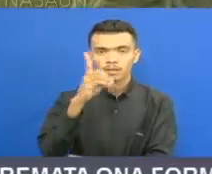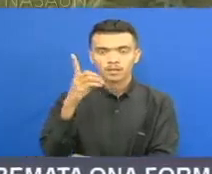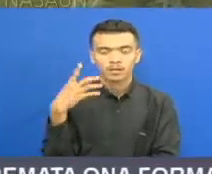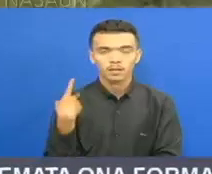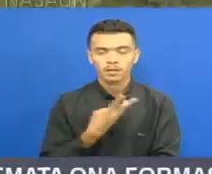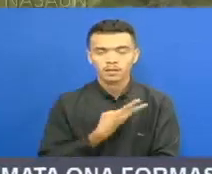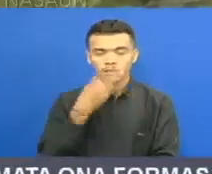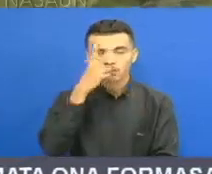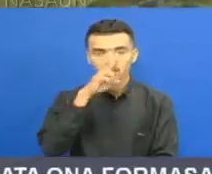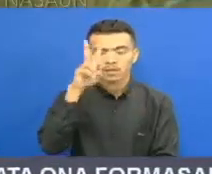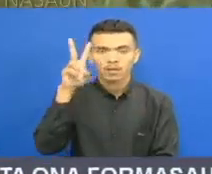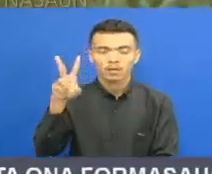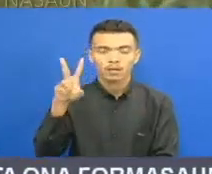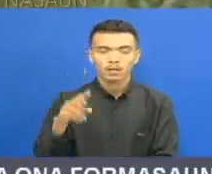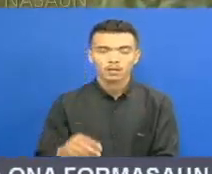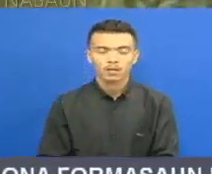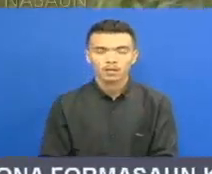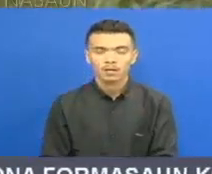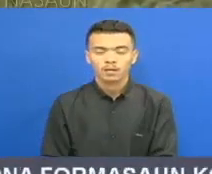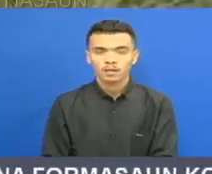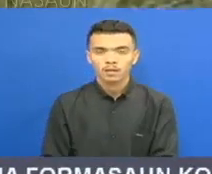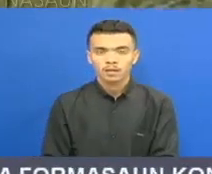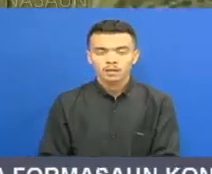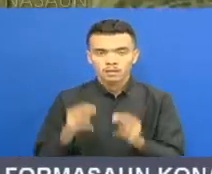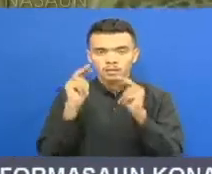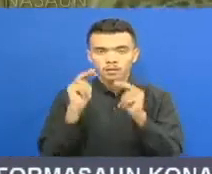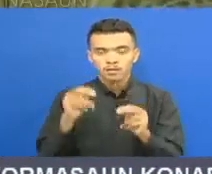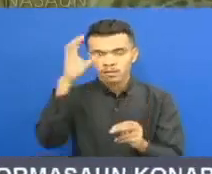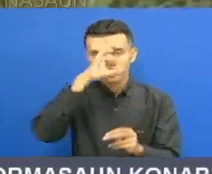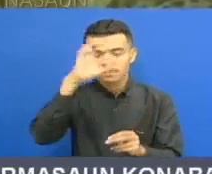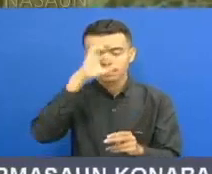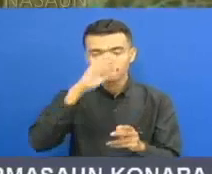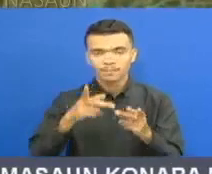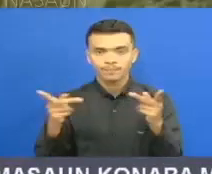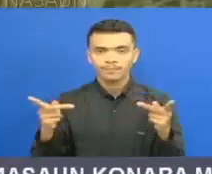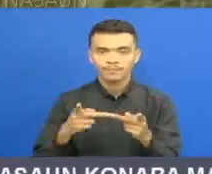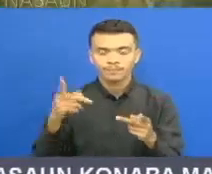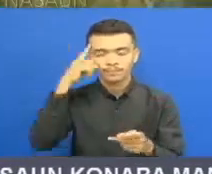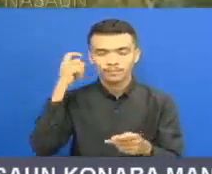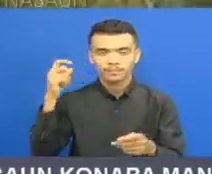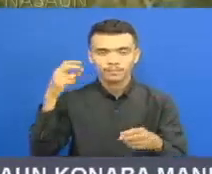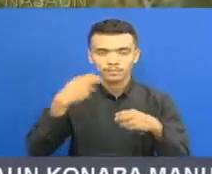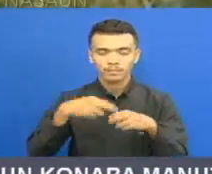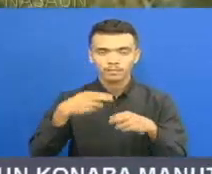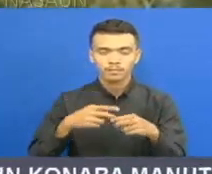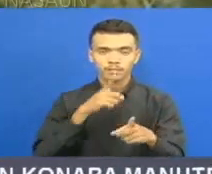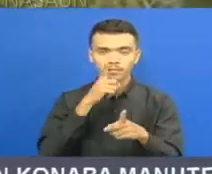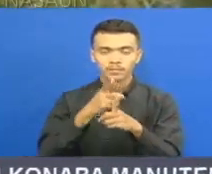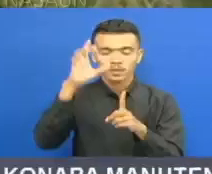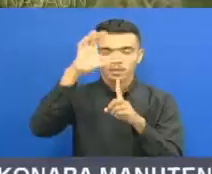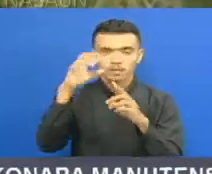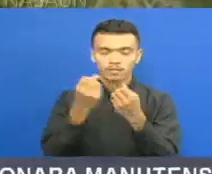santa saiba ne muito hotu. Ai am ten de ten buka fatin don. Tamba ne risco uma casa onani. Seifi